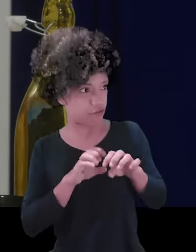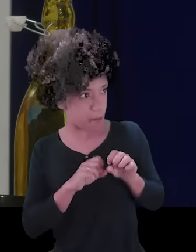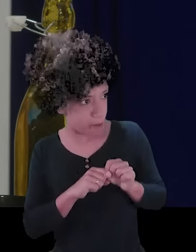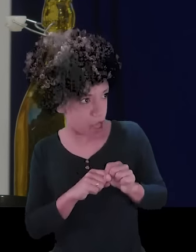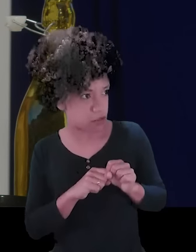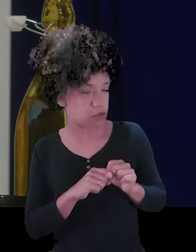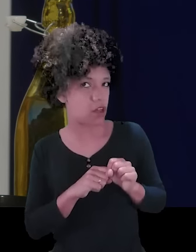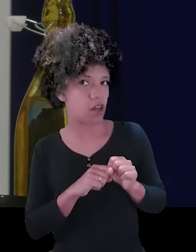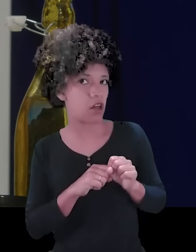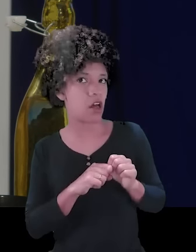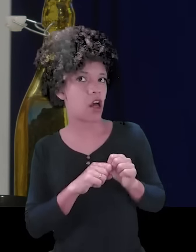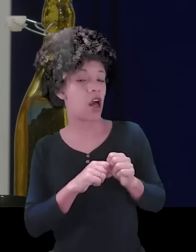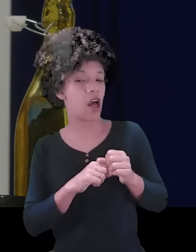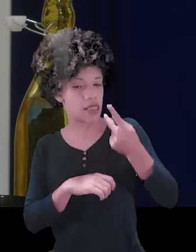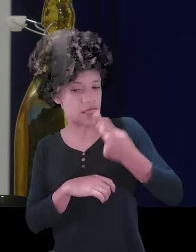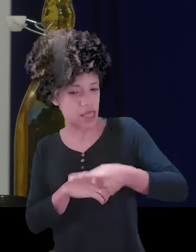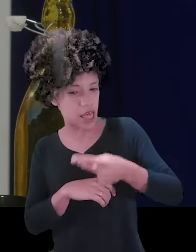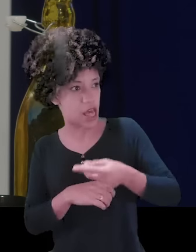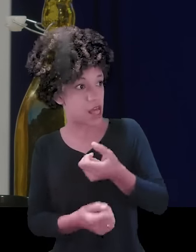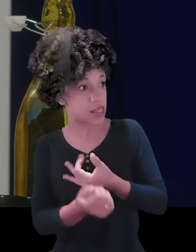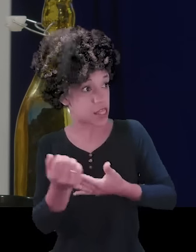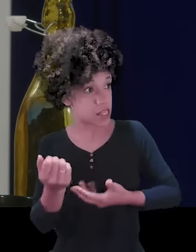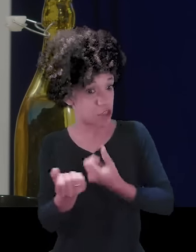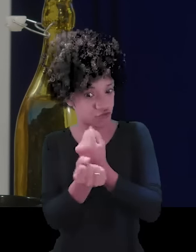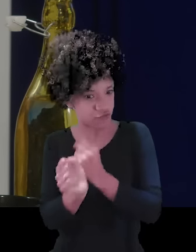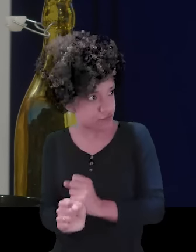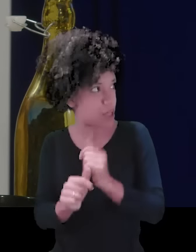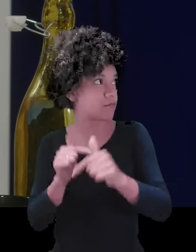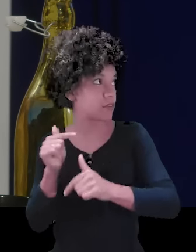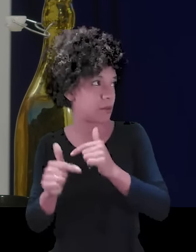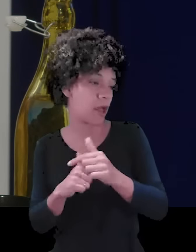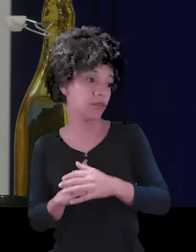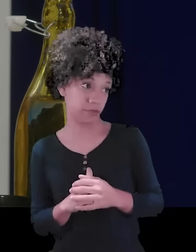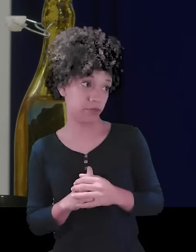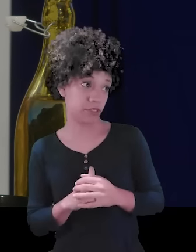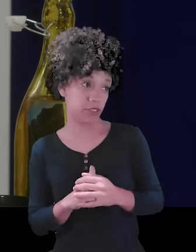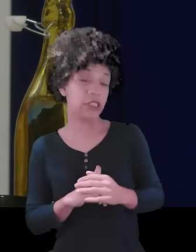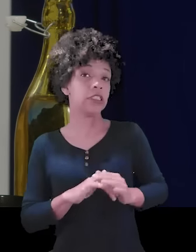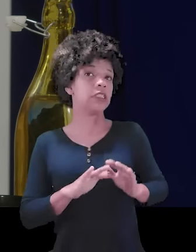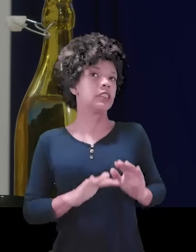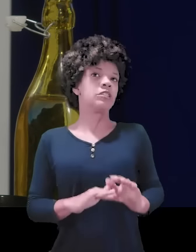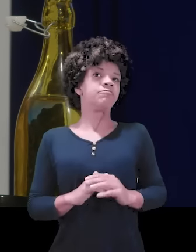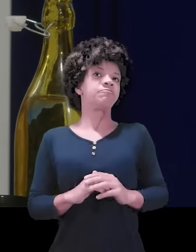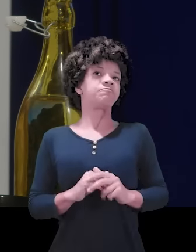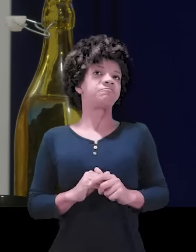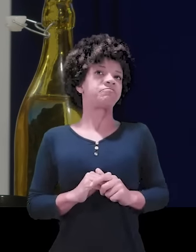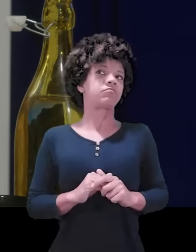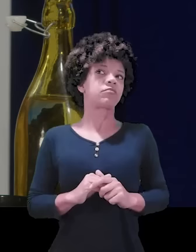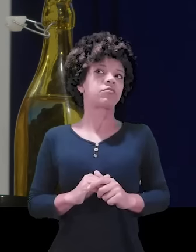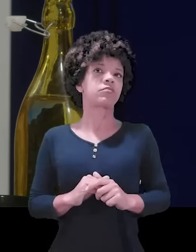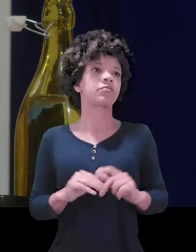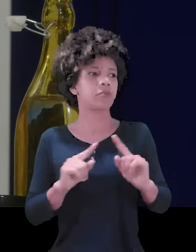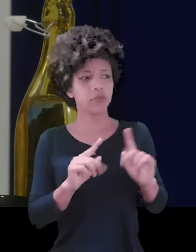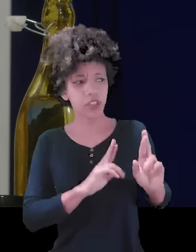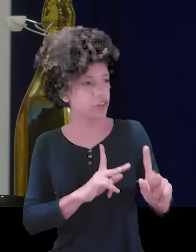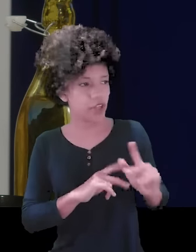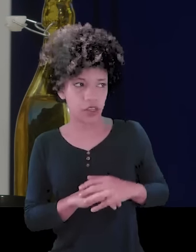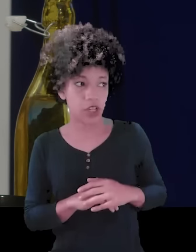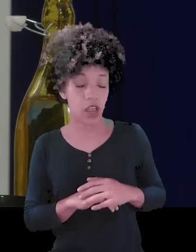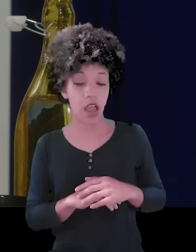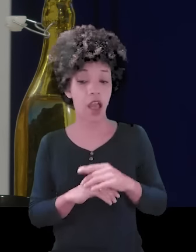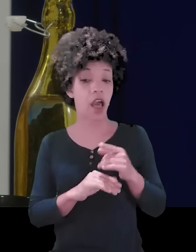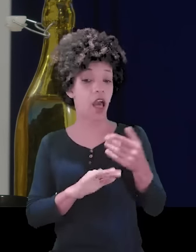a nossa nossa terra tem sangue trabalho escravo né então é mas é diferente